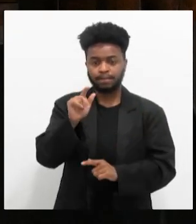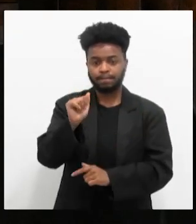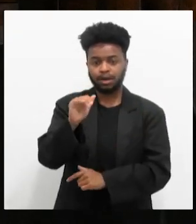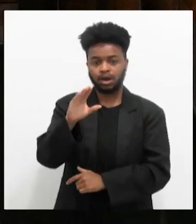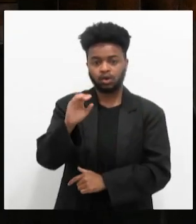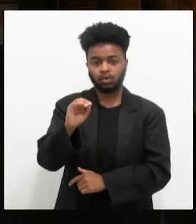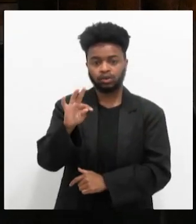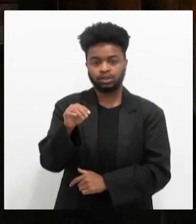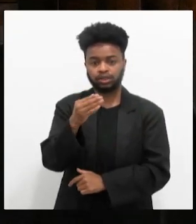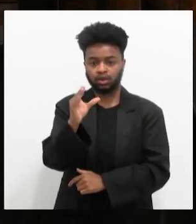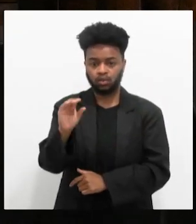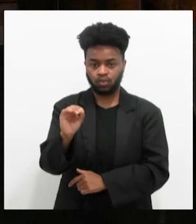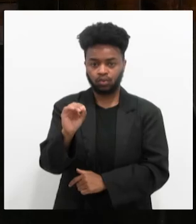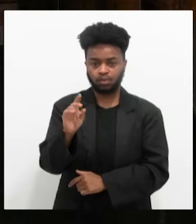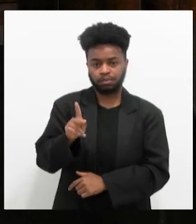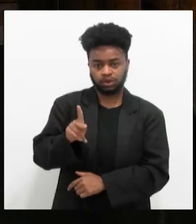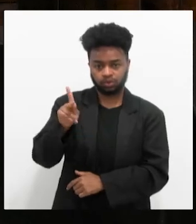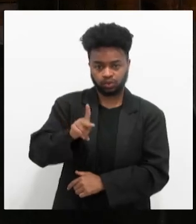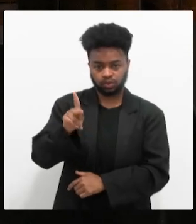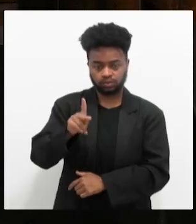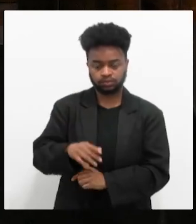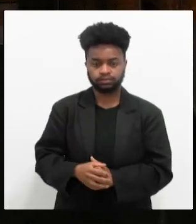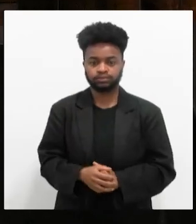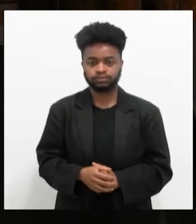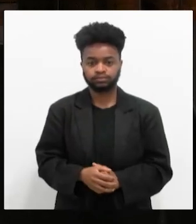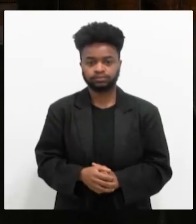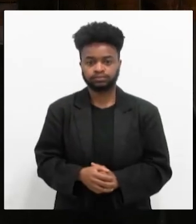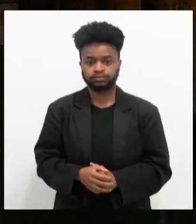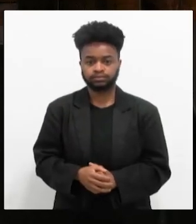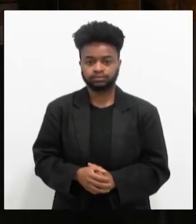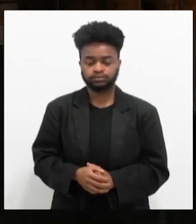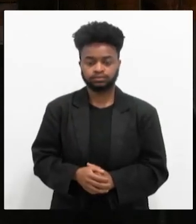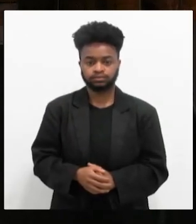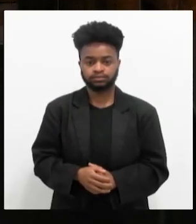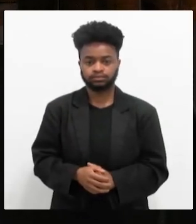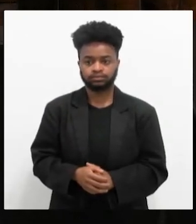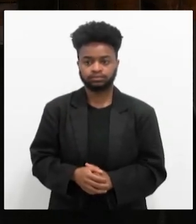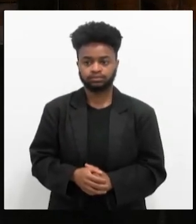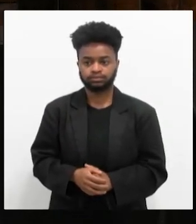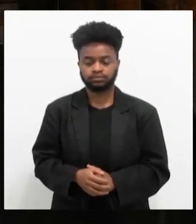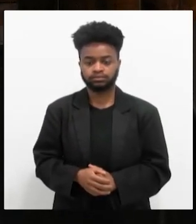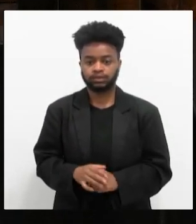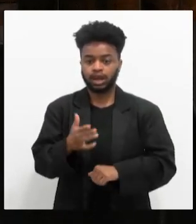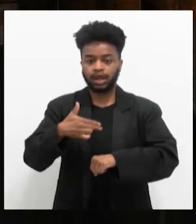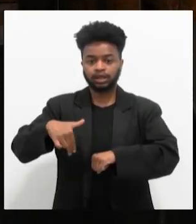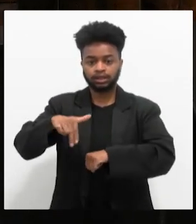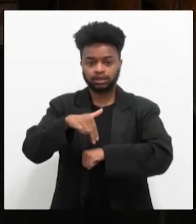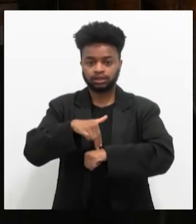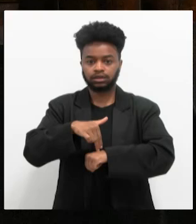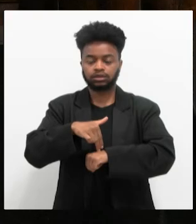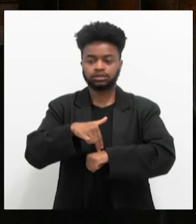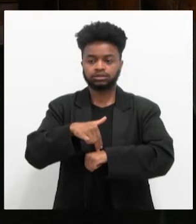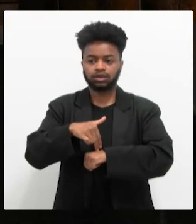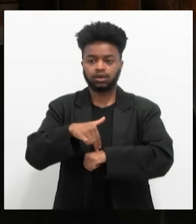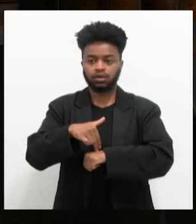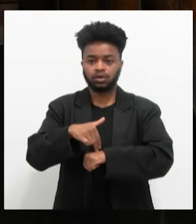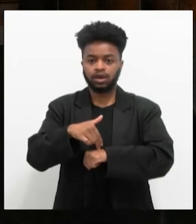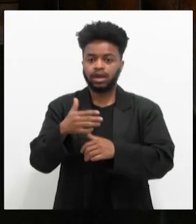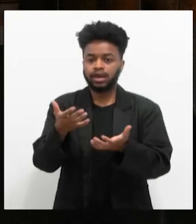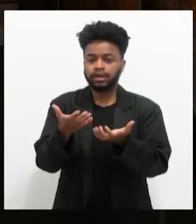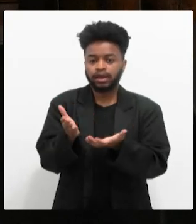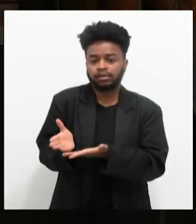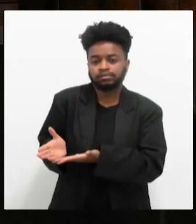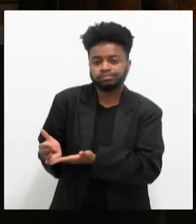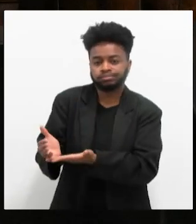do Petróleo. No pacotão do petróleo, onde a União pretende arrecadar